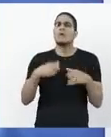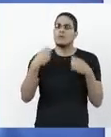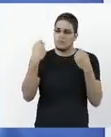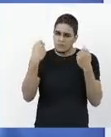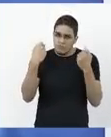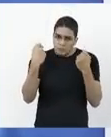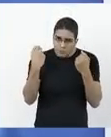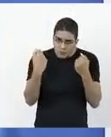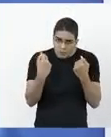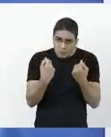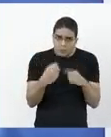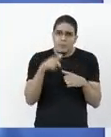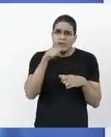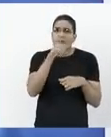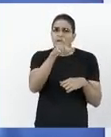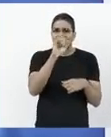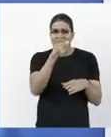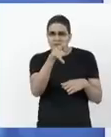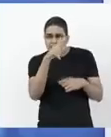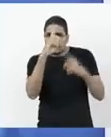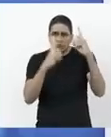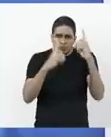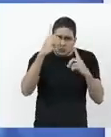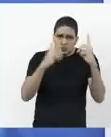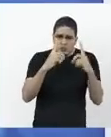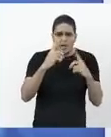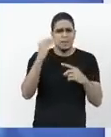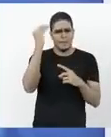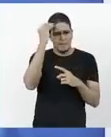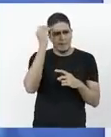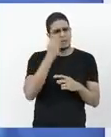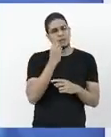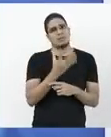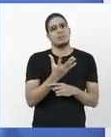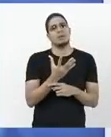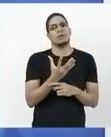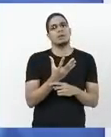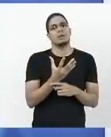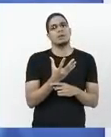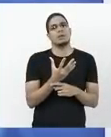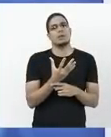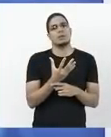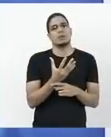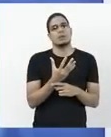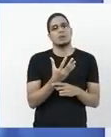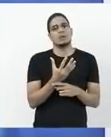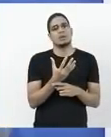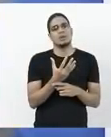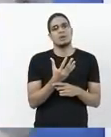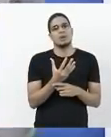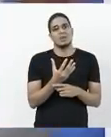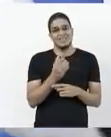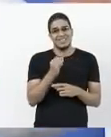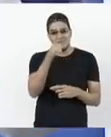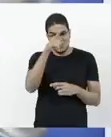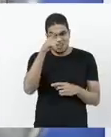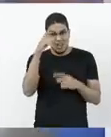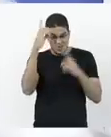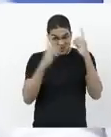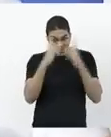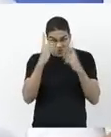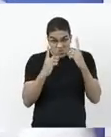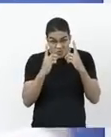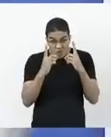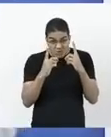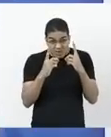indecisos, me dirijo a eles ao final. Se você está indeciso, pense bem. Eu me deixe pelo menos ser a dúvida da esperança, porque apostar